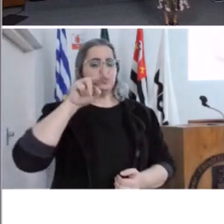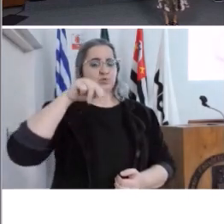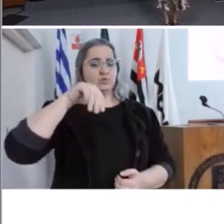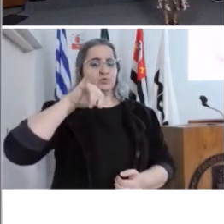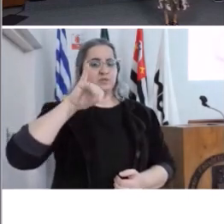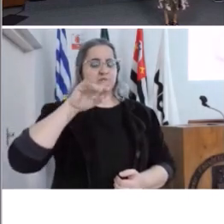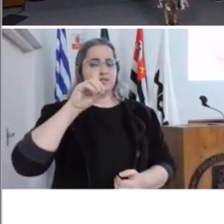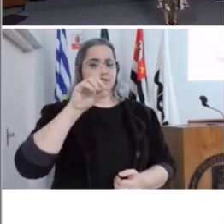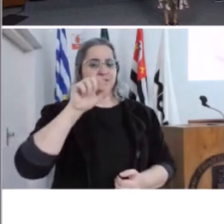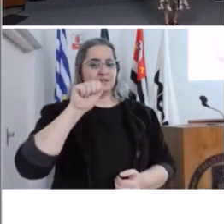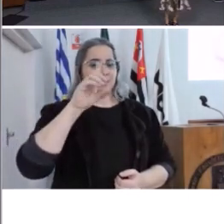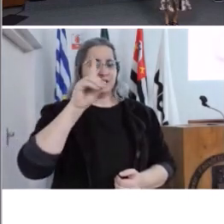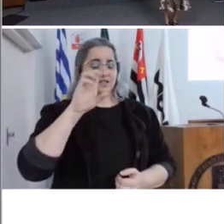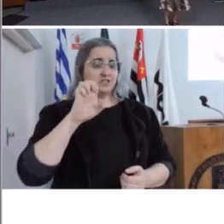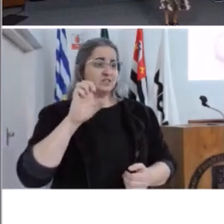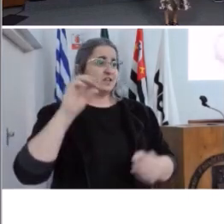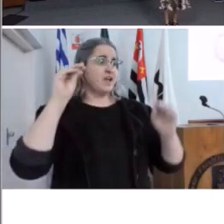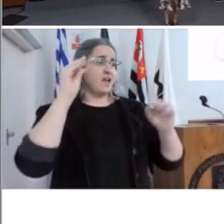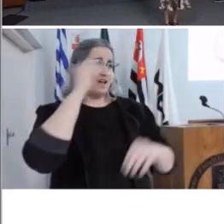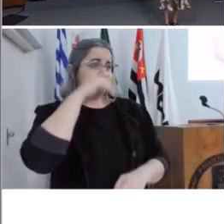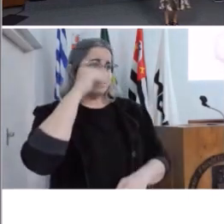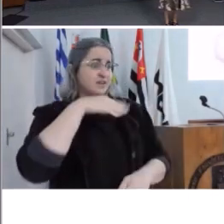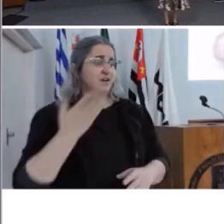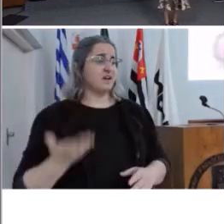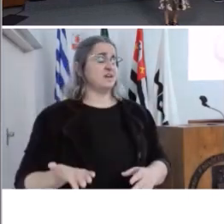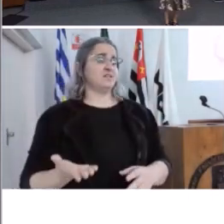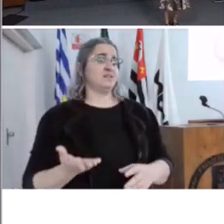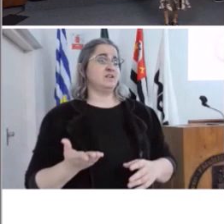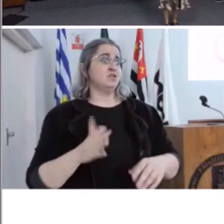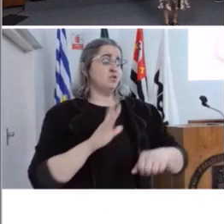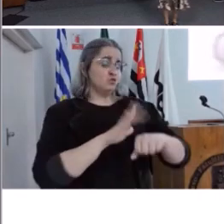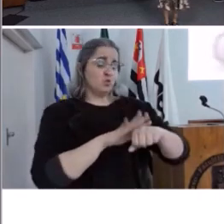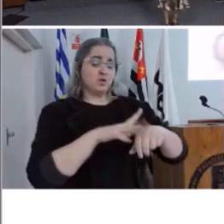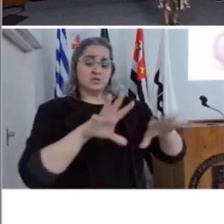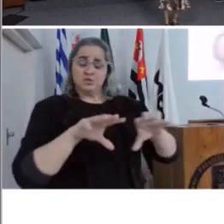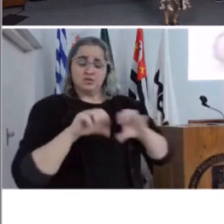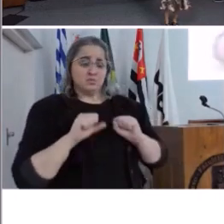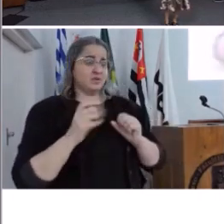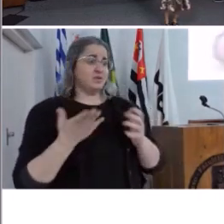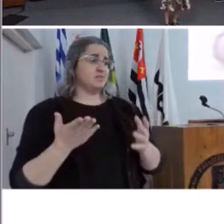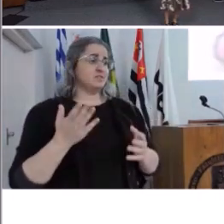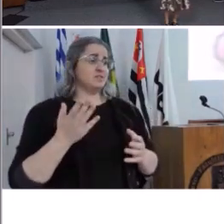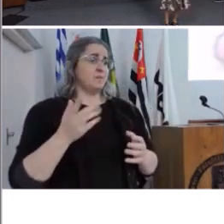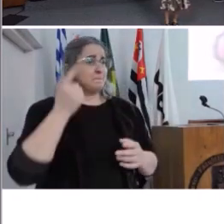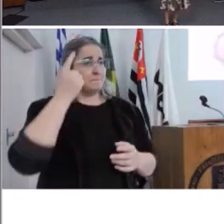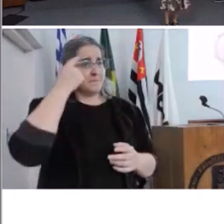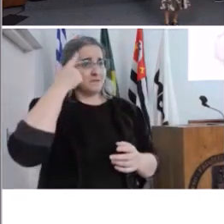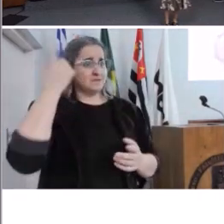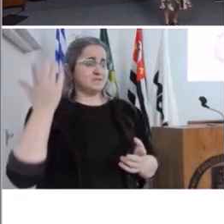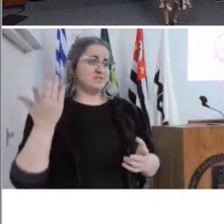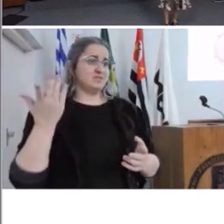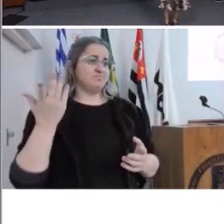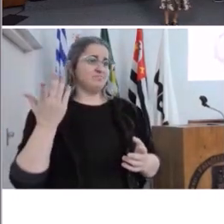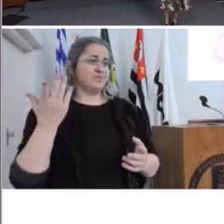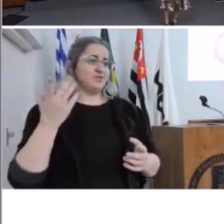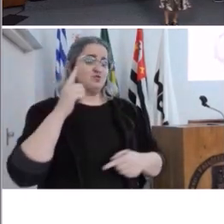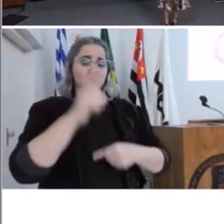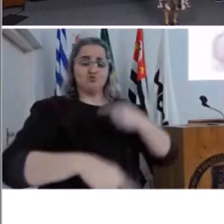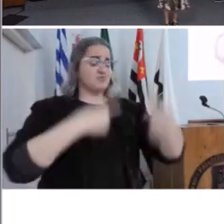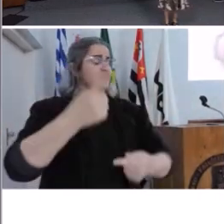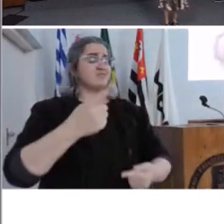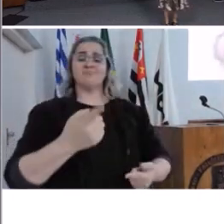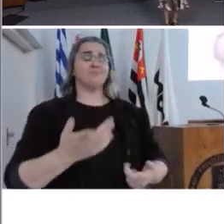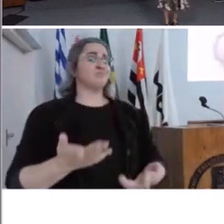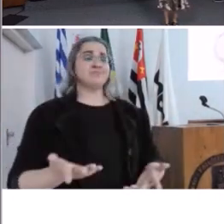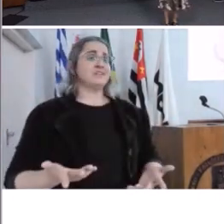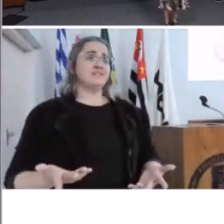do processo de reparo dele para que aquela lesão, ela possa ser sanada, eu já não tenho tanto sucesso, né? Em detrimento dessa condição. São